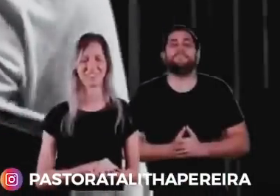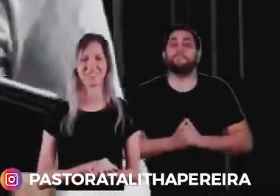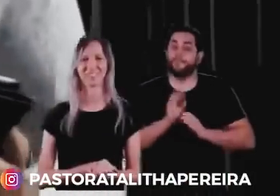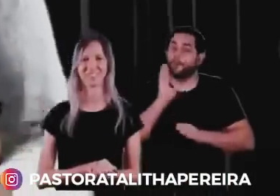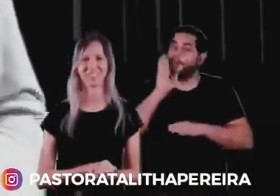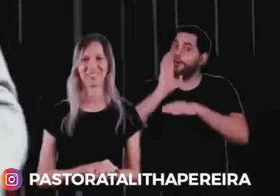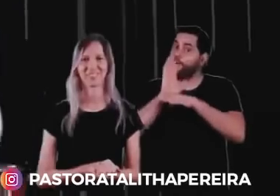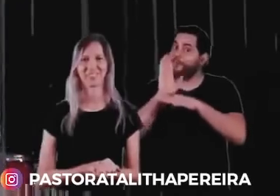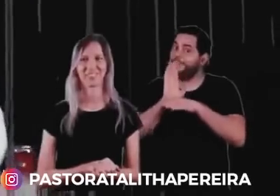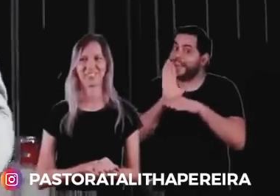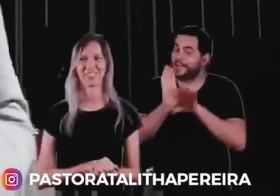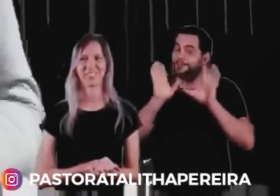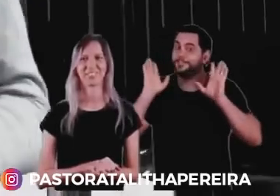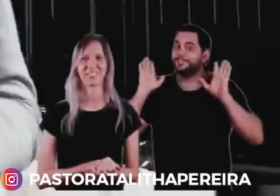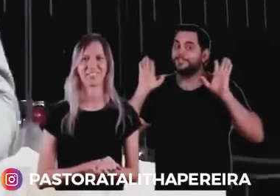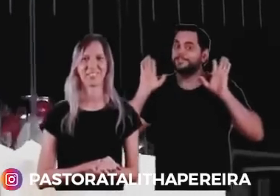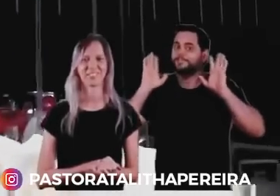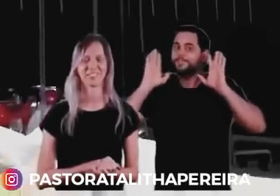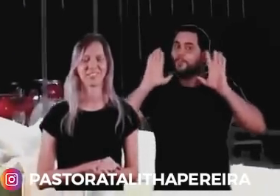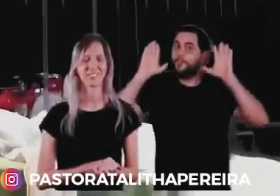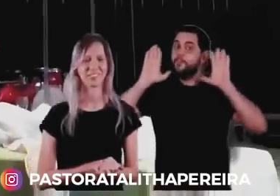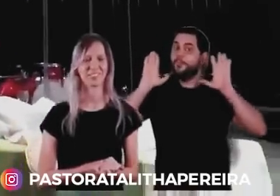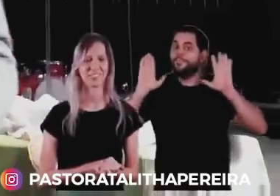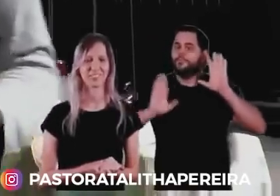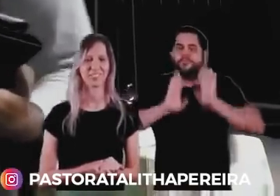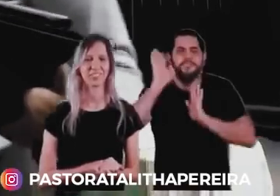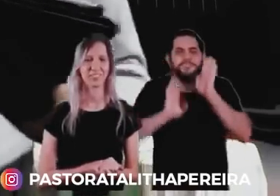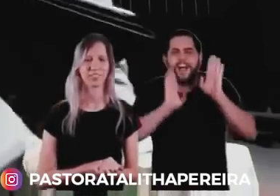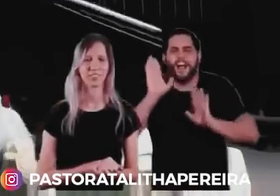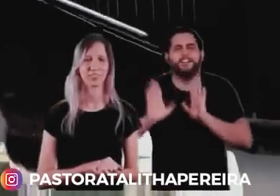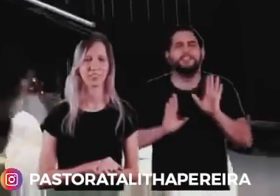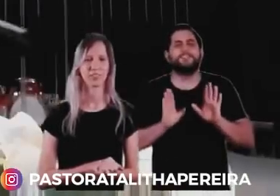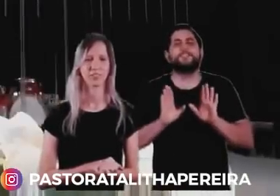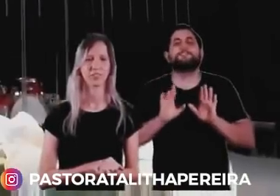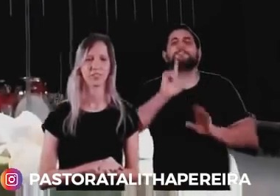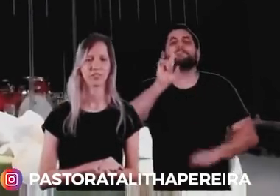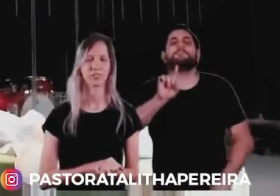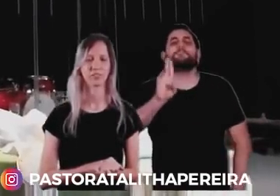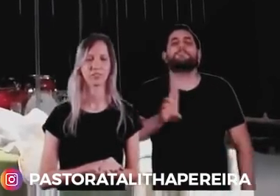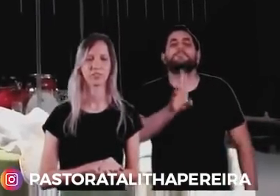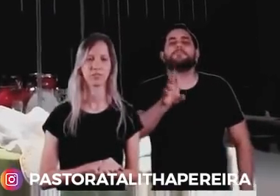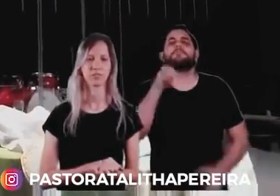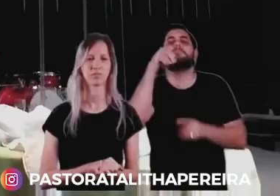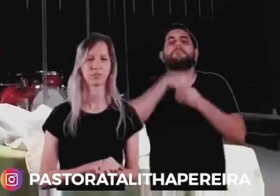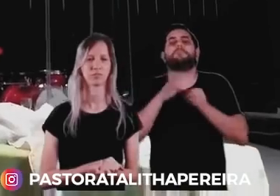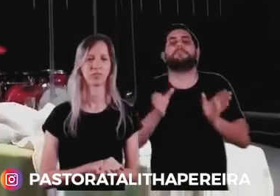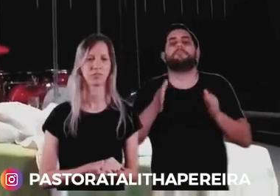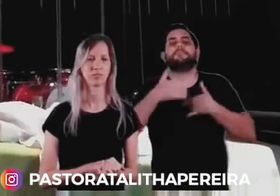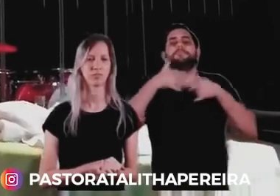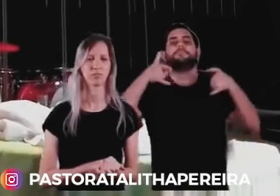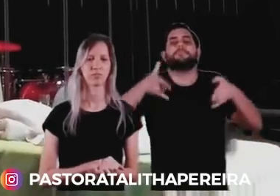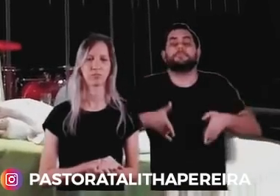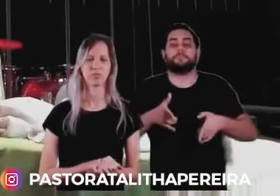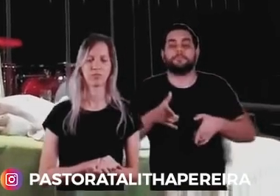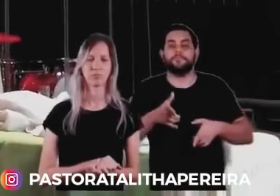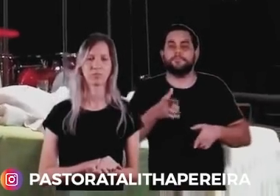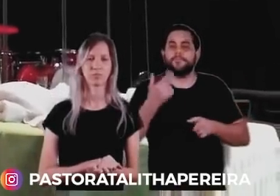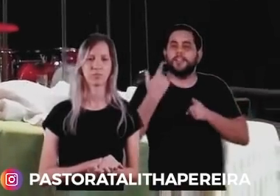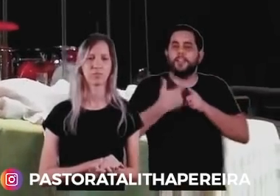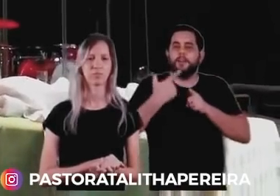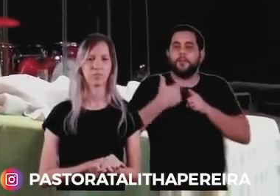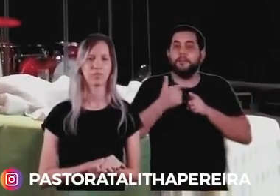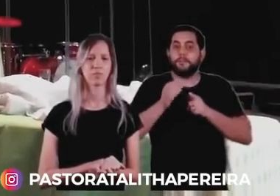Cuidado. Cuidado. Muito cuidado com o que você usa no seu quarto. Porque você pode